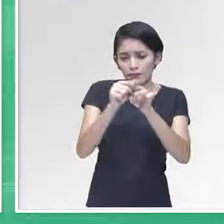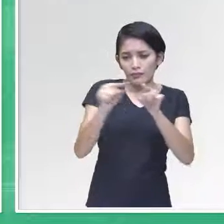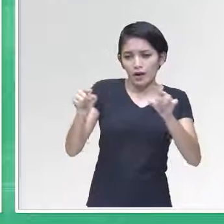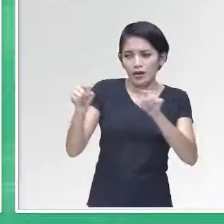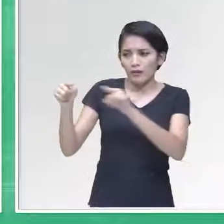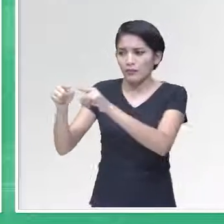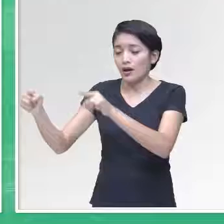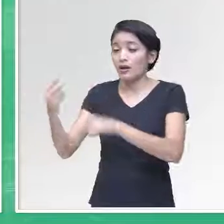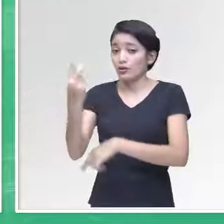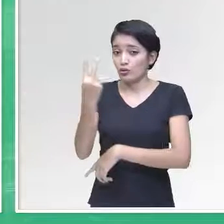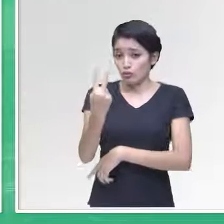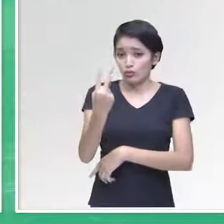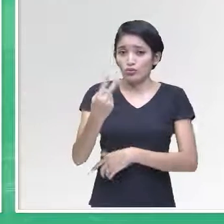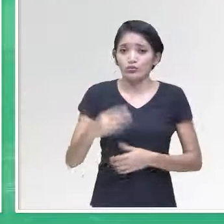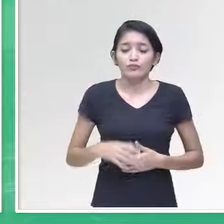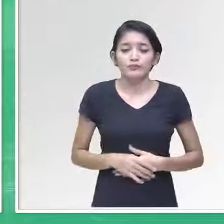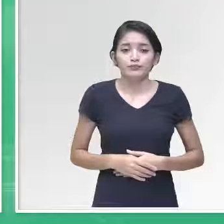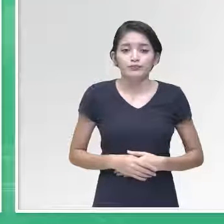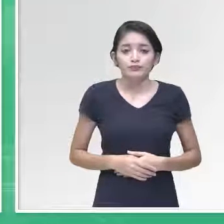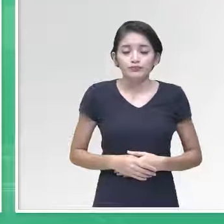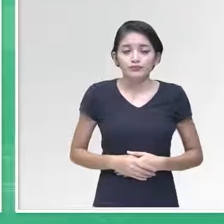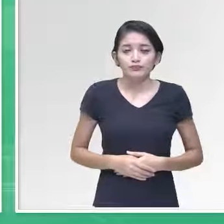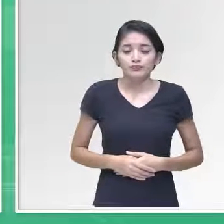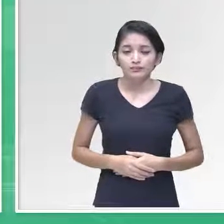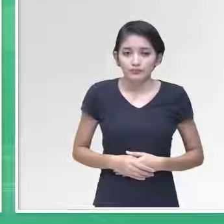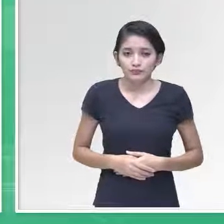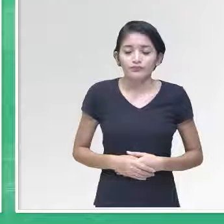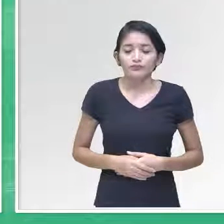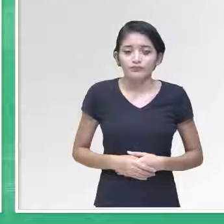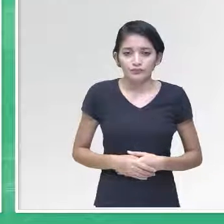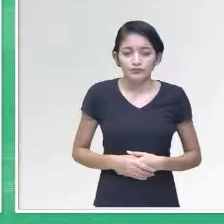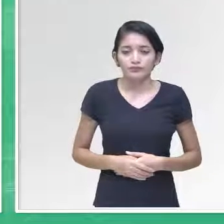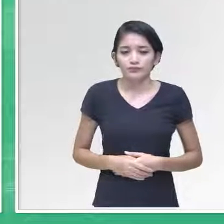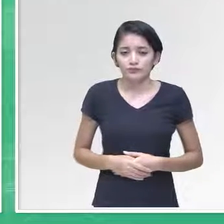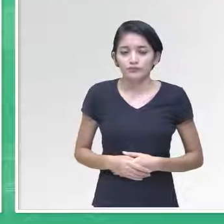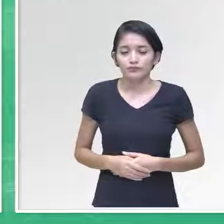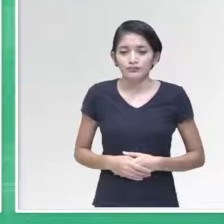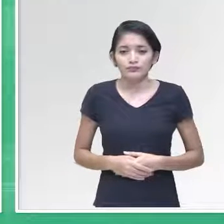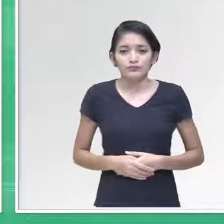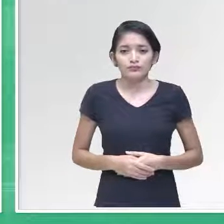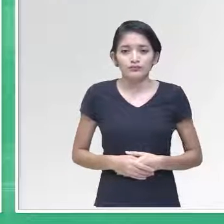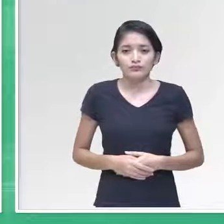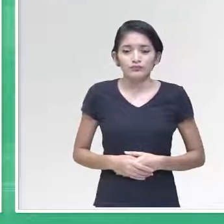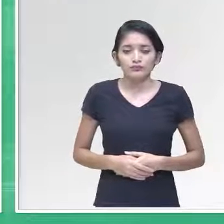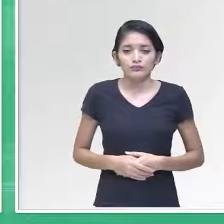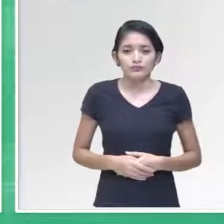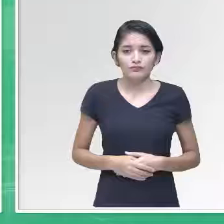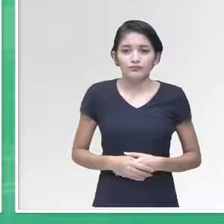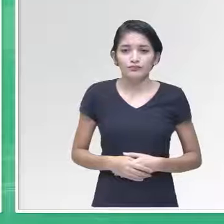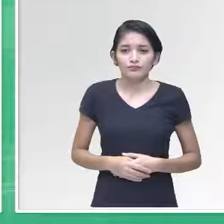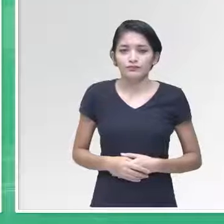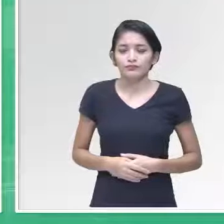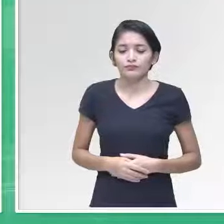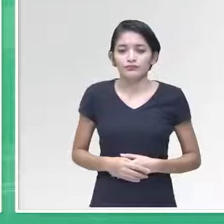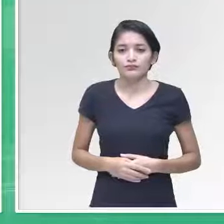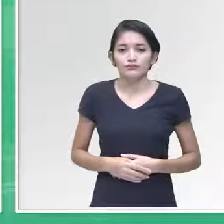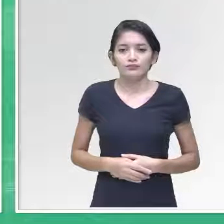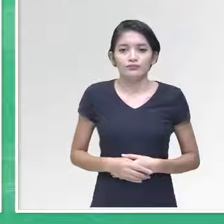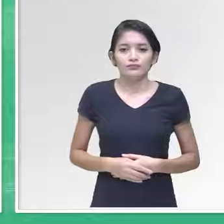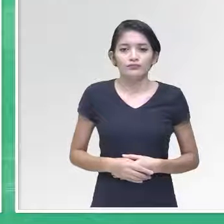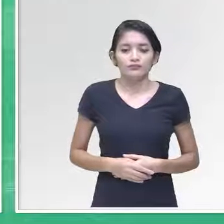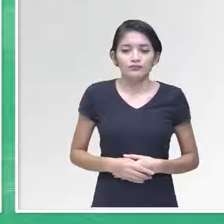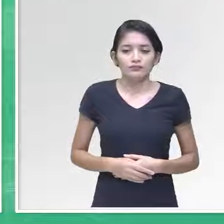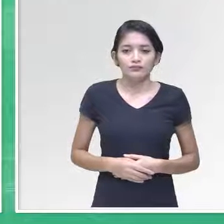espaços, post-it notes, 2 espaços, to be a super adhesive.